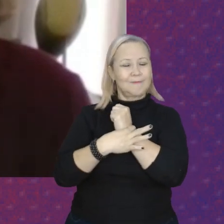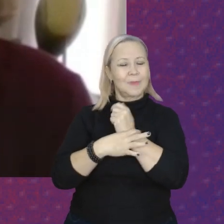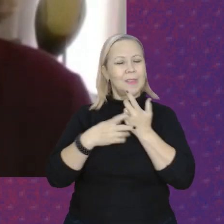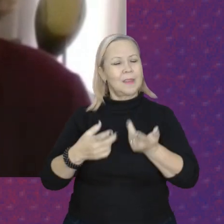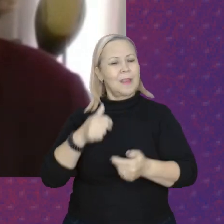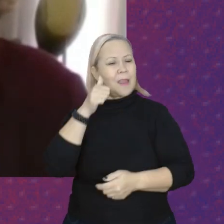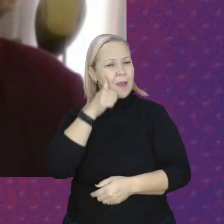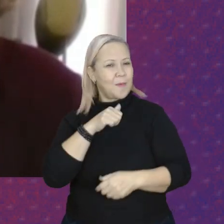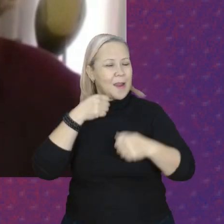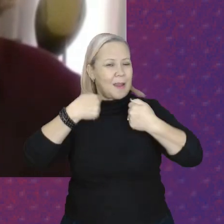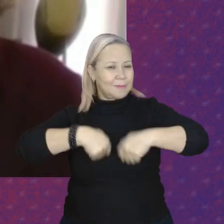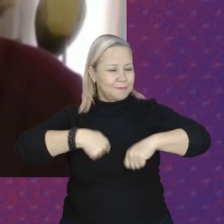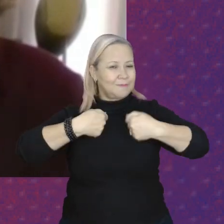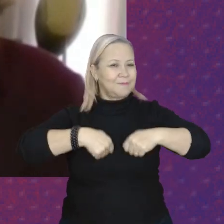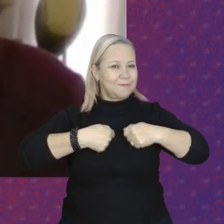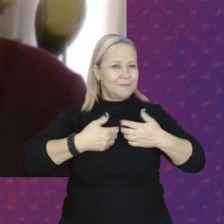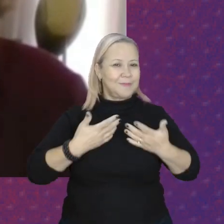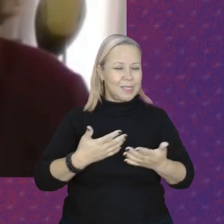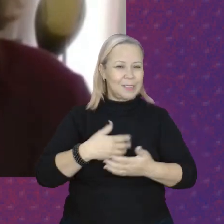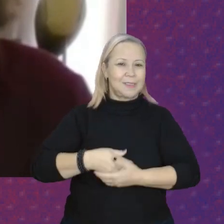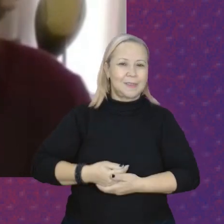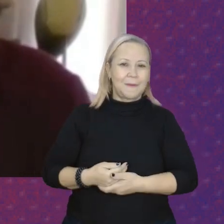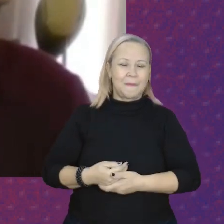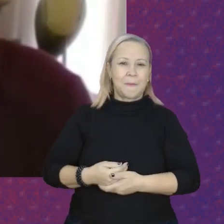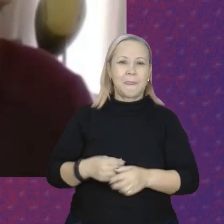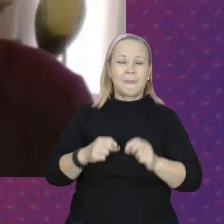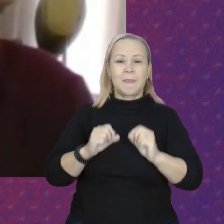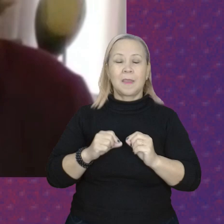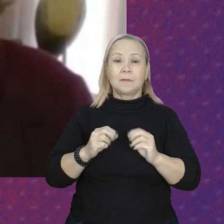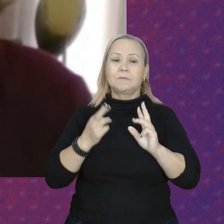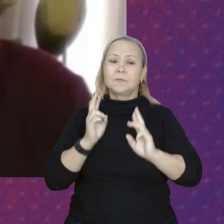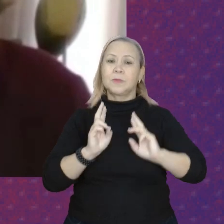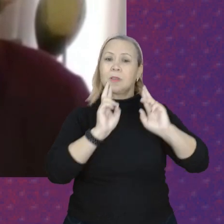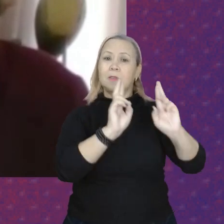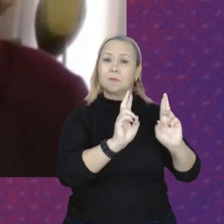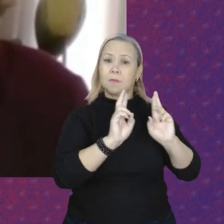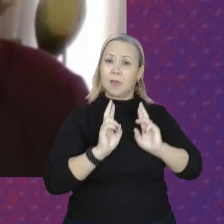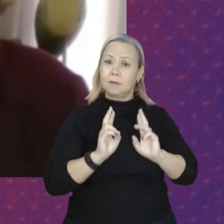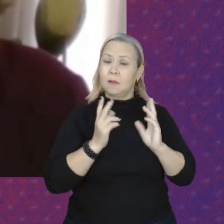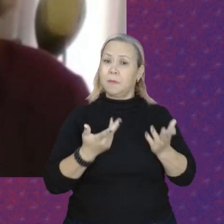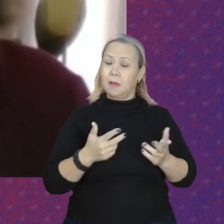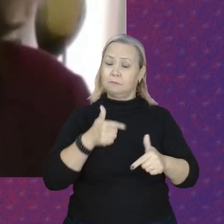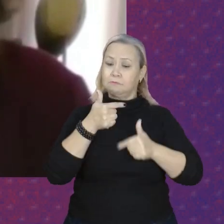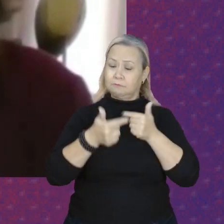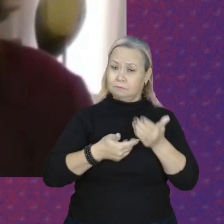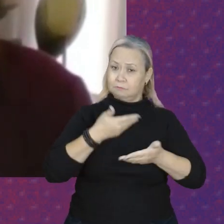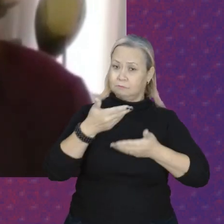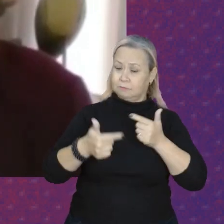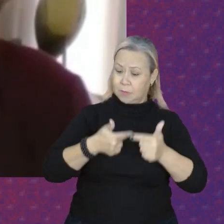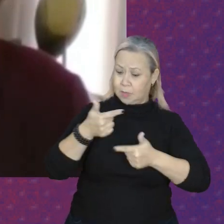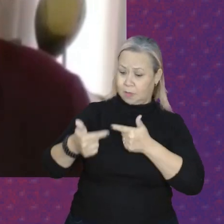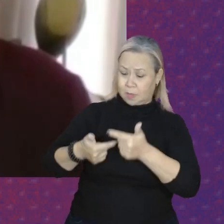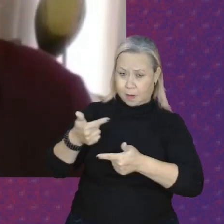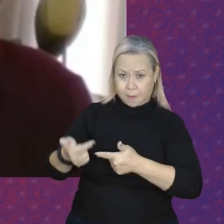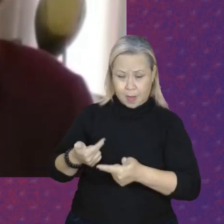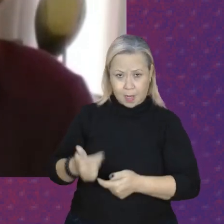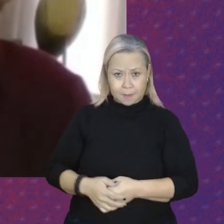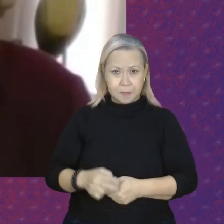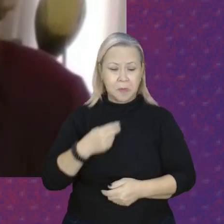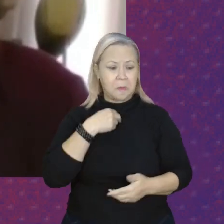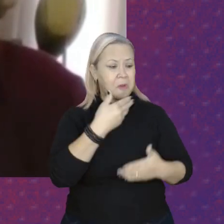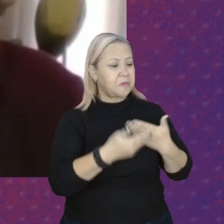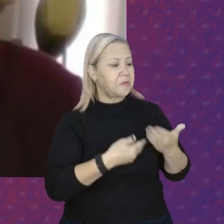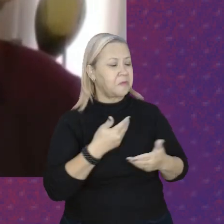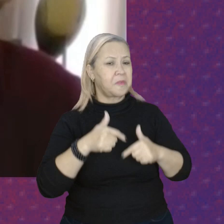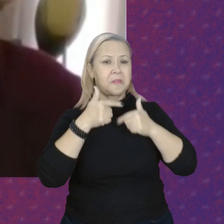mulher que precisa de respeito também no seu ambiente de trabalho. A gente não pode conviver em um ambiente de